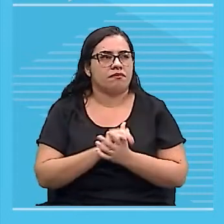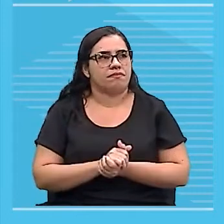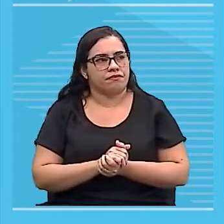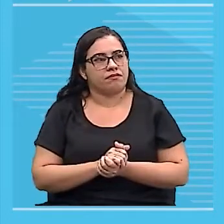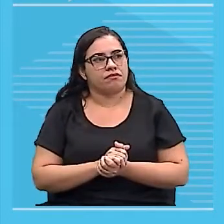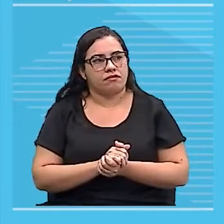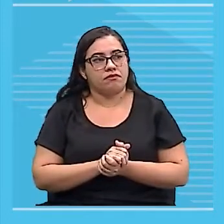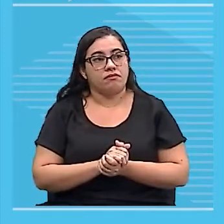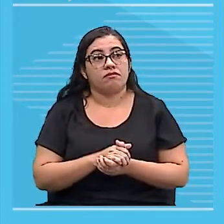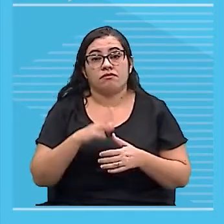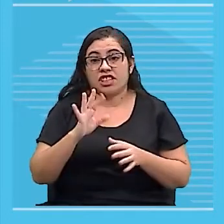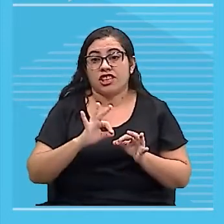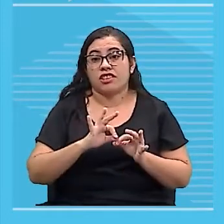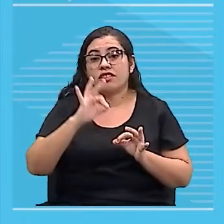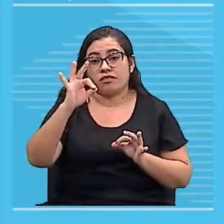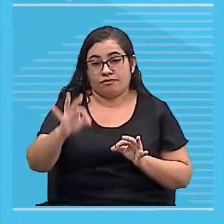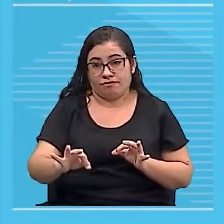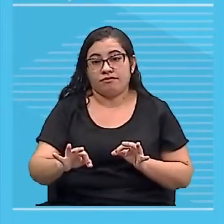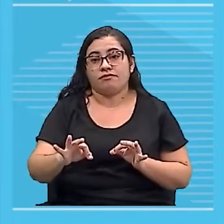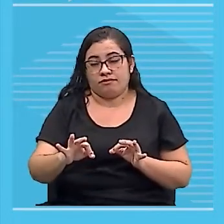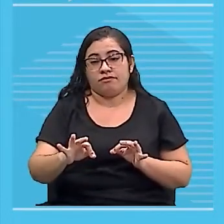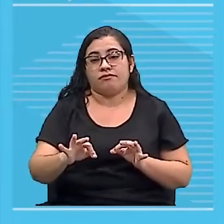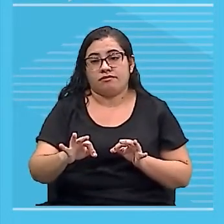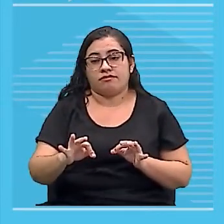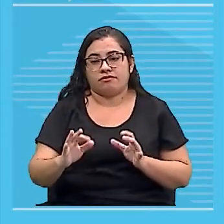a distância entre as placas.